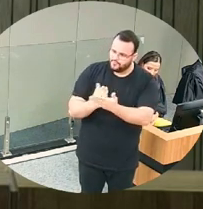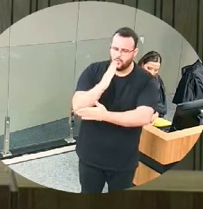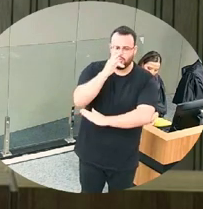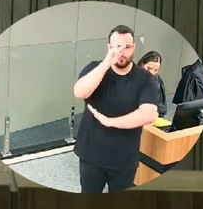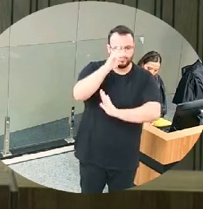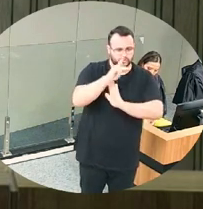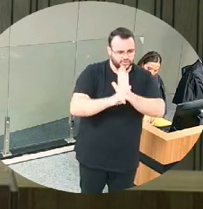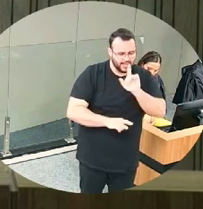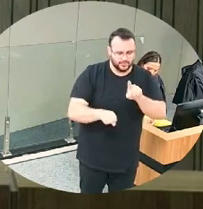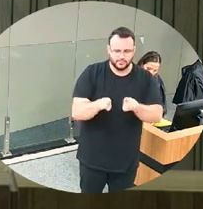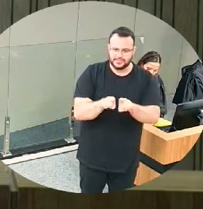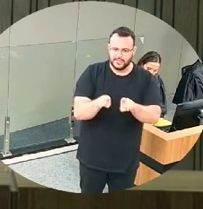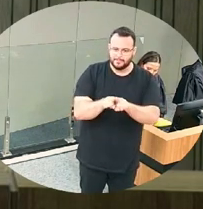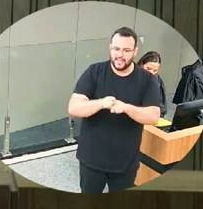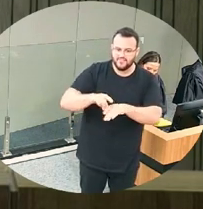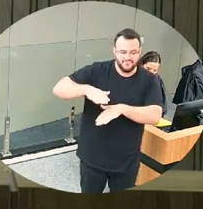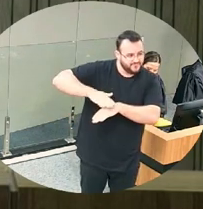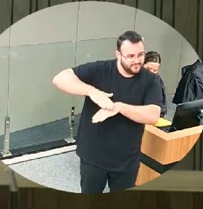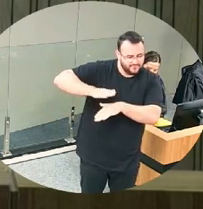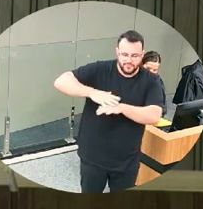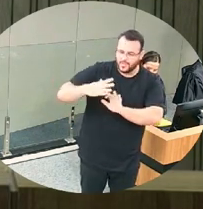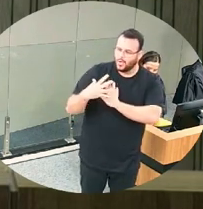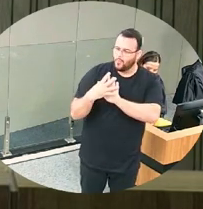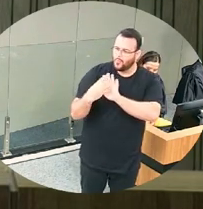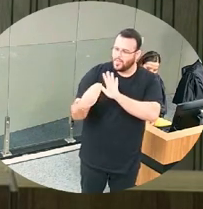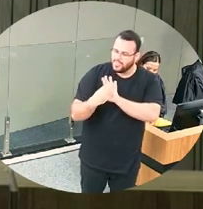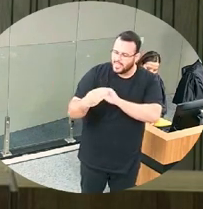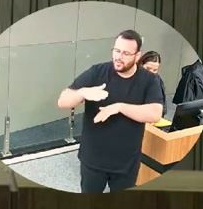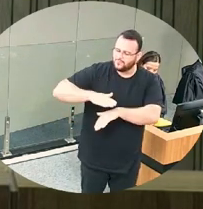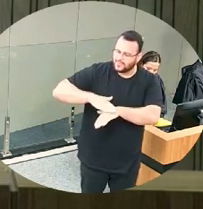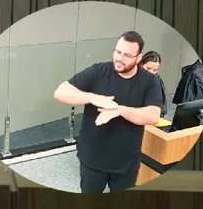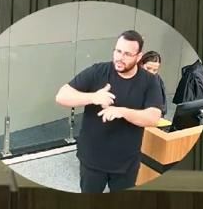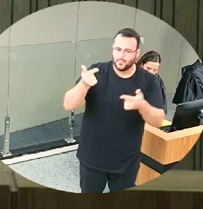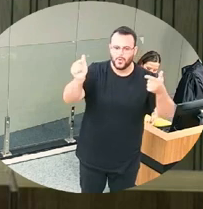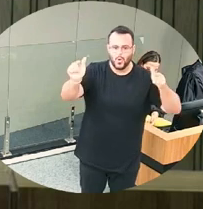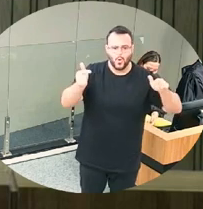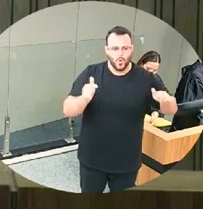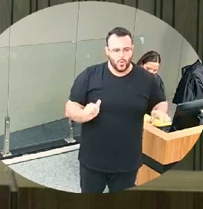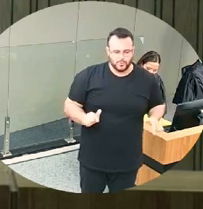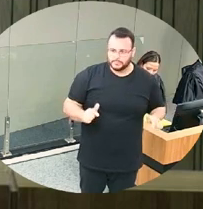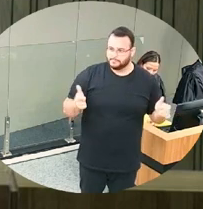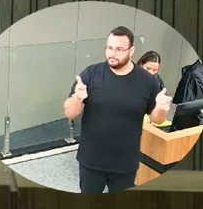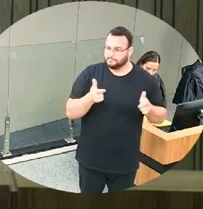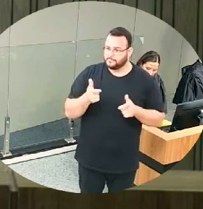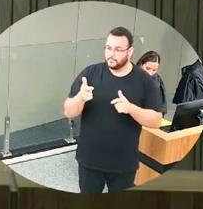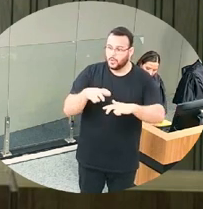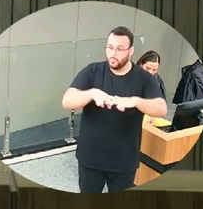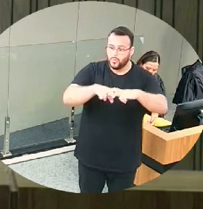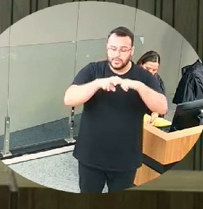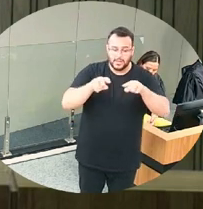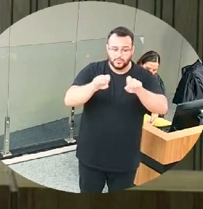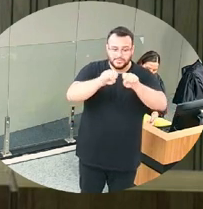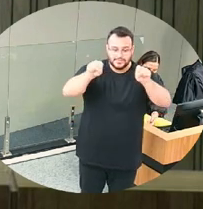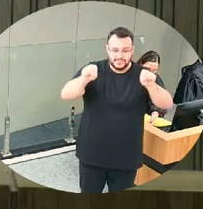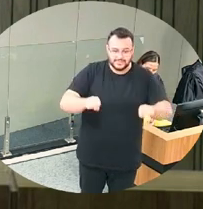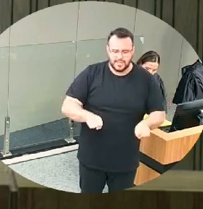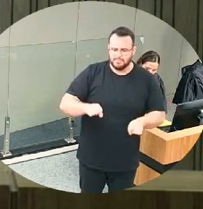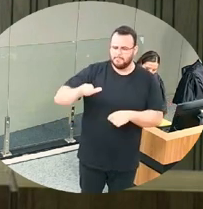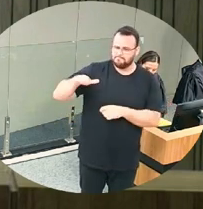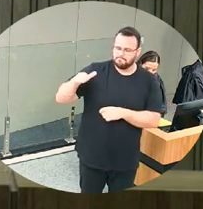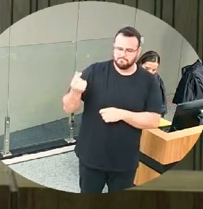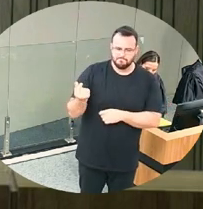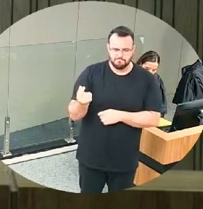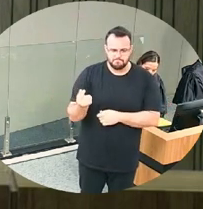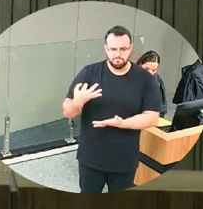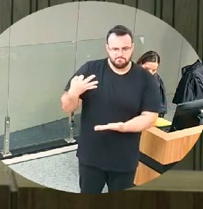projeto como adotou como um modelo a ser utilizado por outras varas pelo sistema construtivo muito mais barato